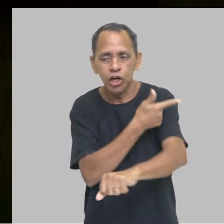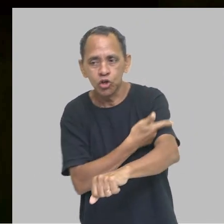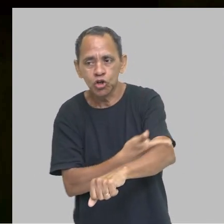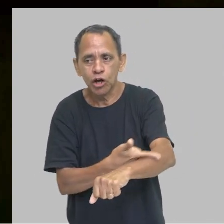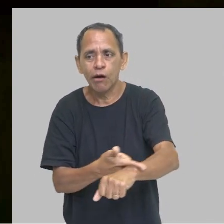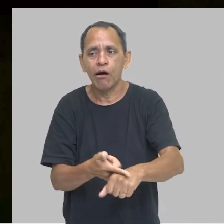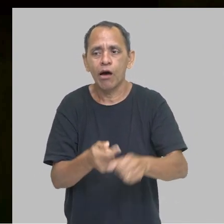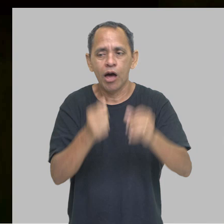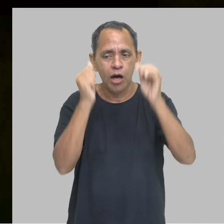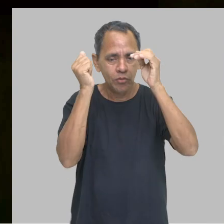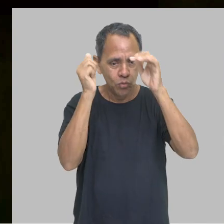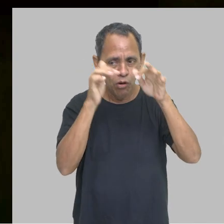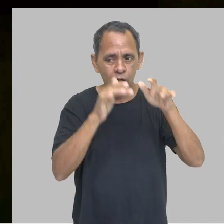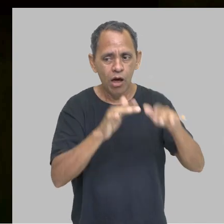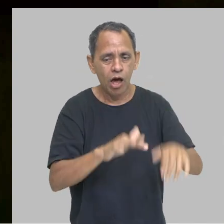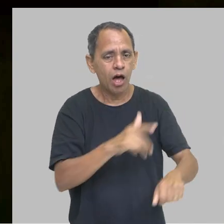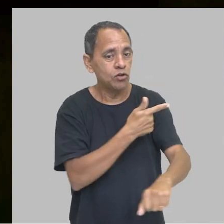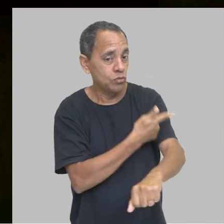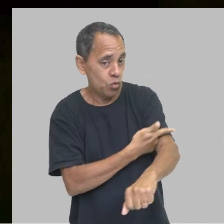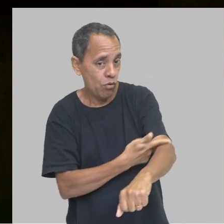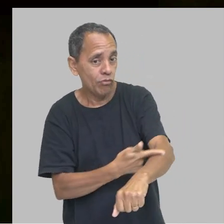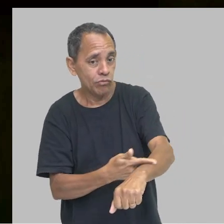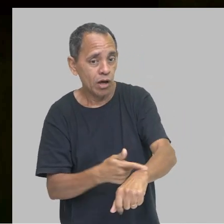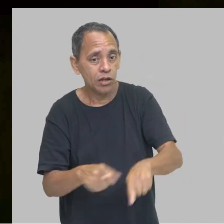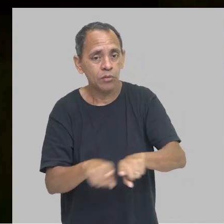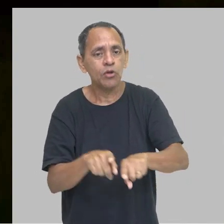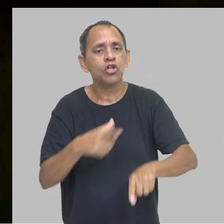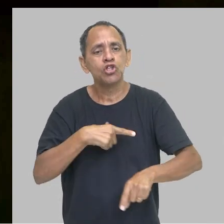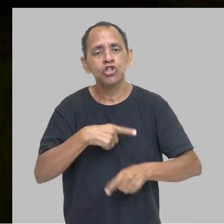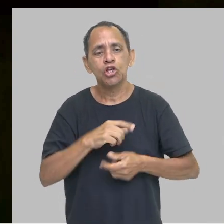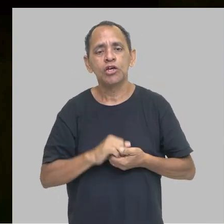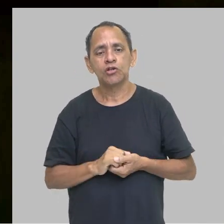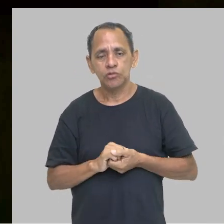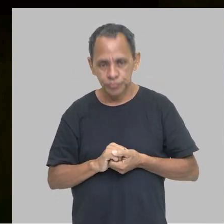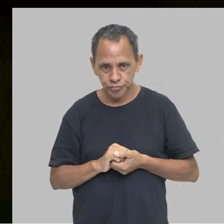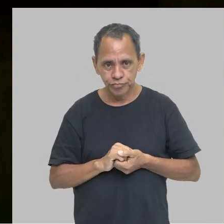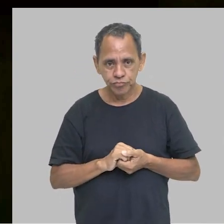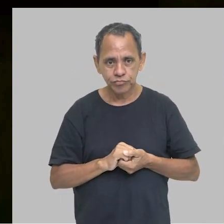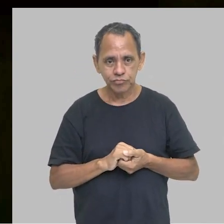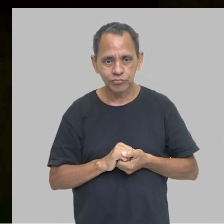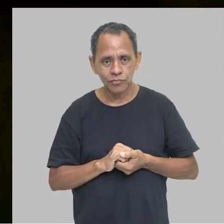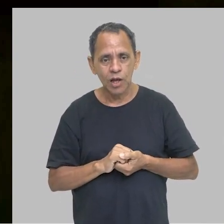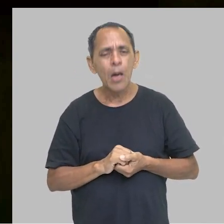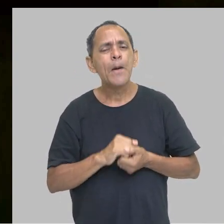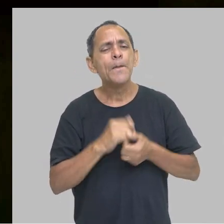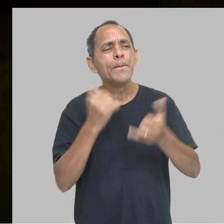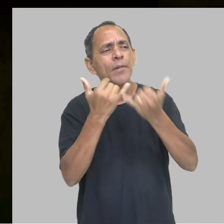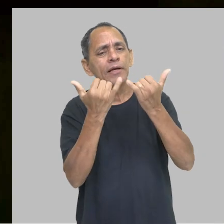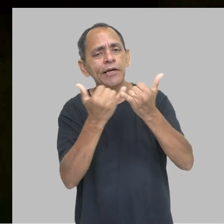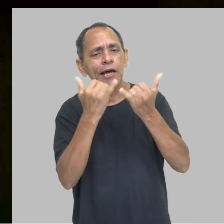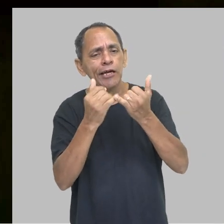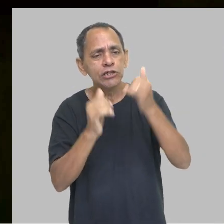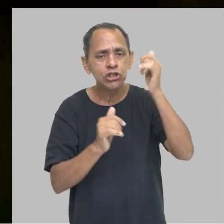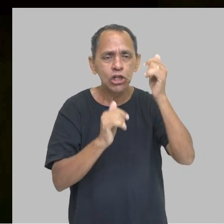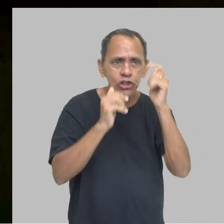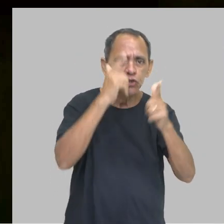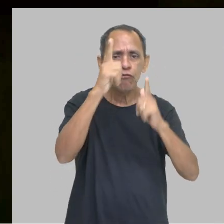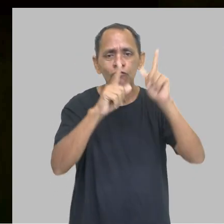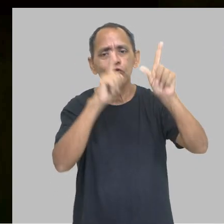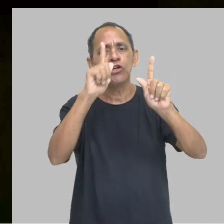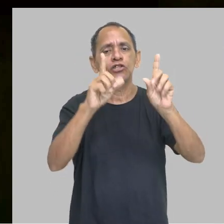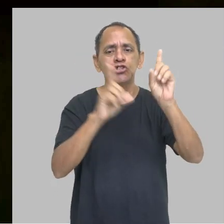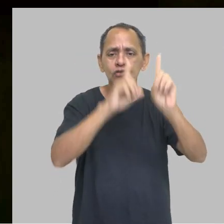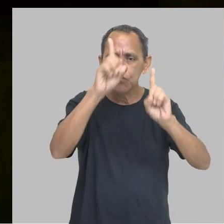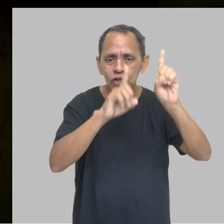civilizado, eu sou evoluído, então eu tenho uma missão quase que divina, que é de levar a civilização a